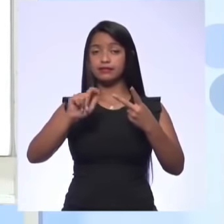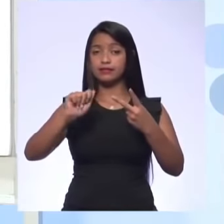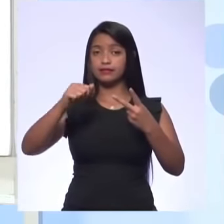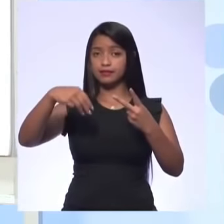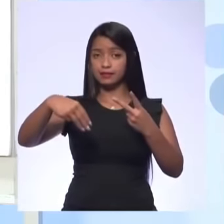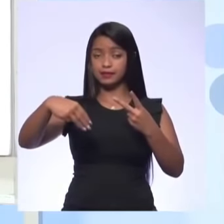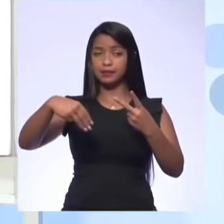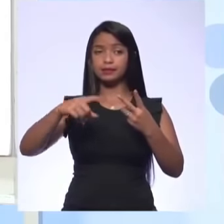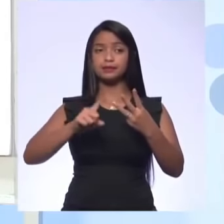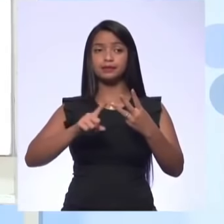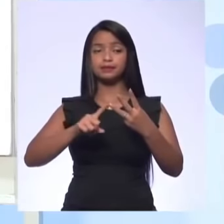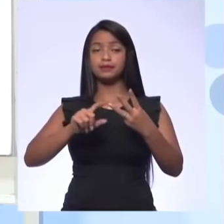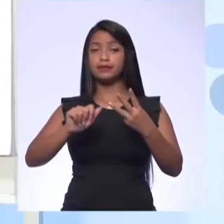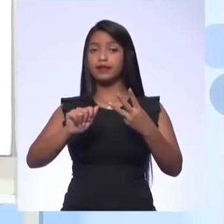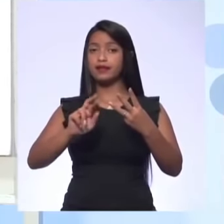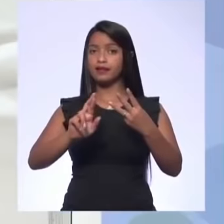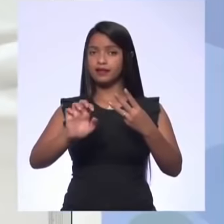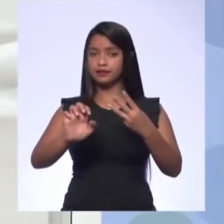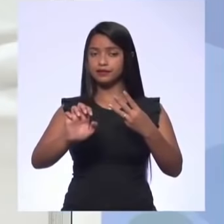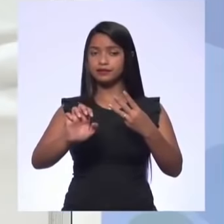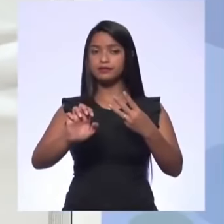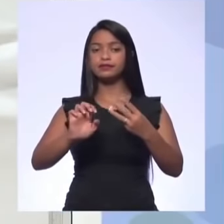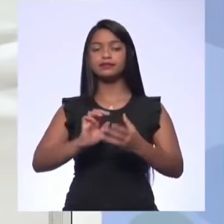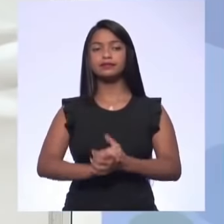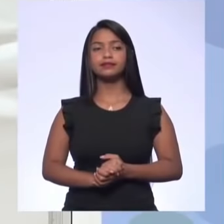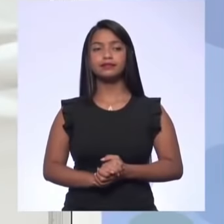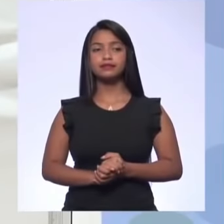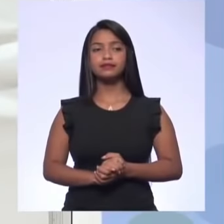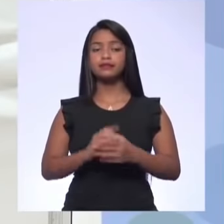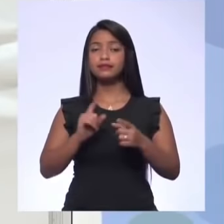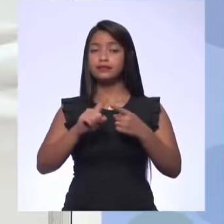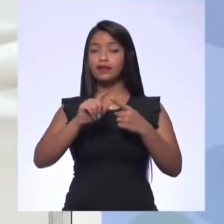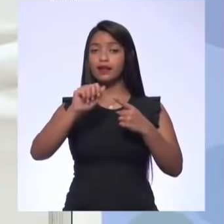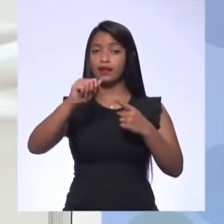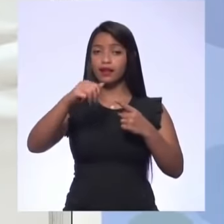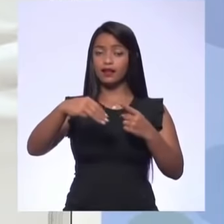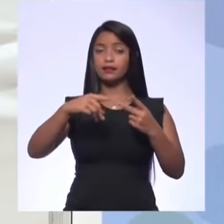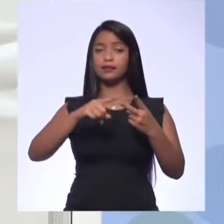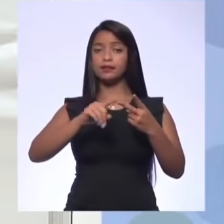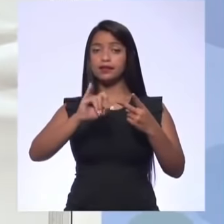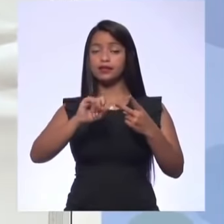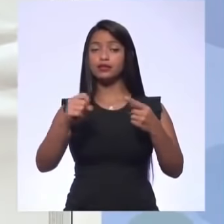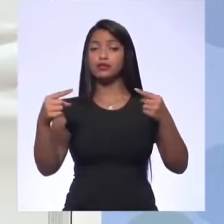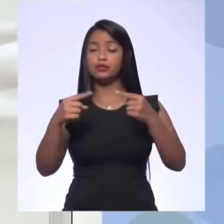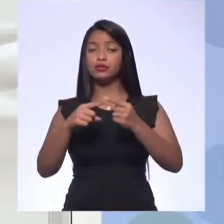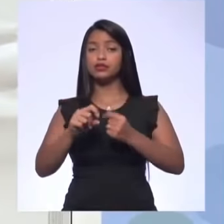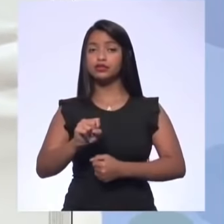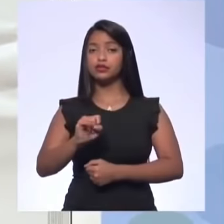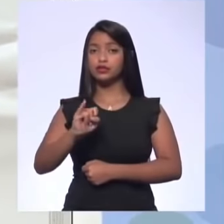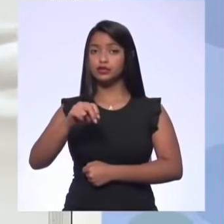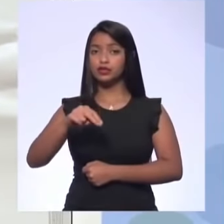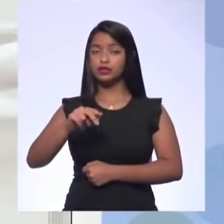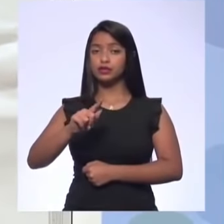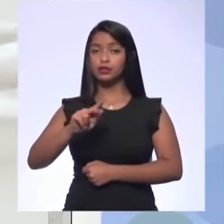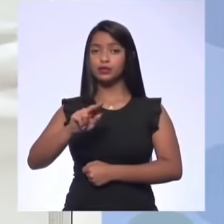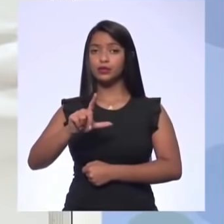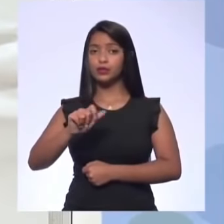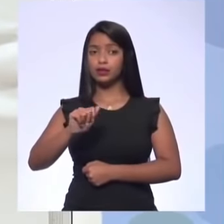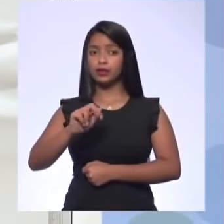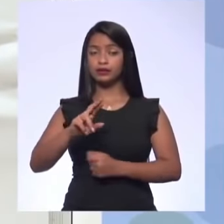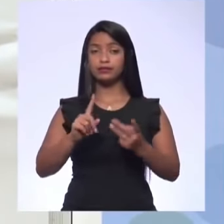o is e o are. O am e o is é singular. O are é plural.